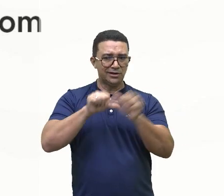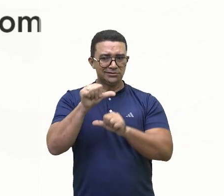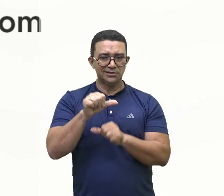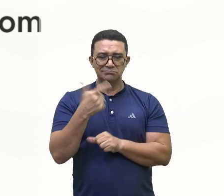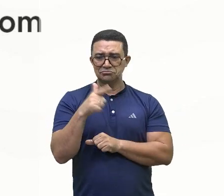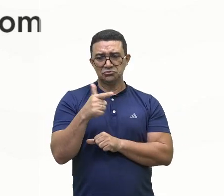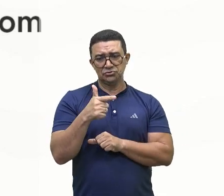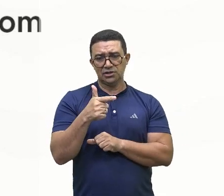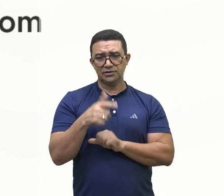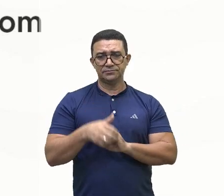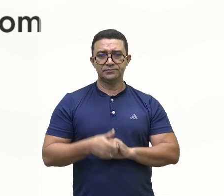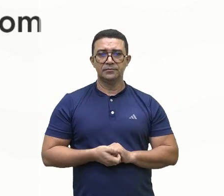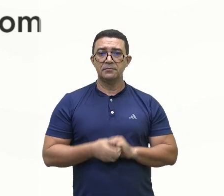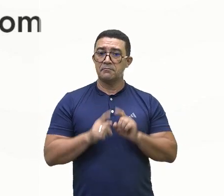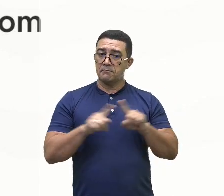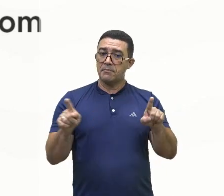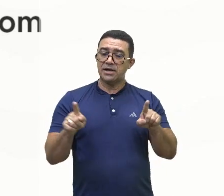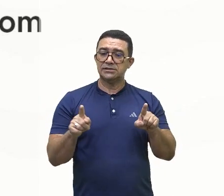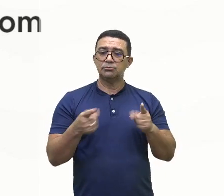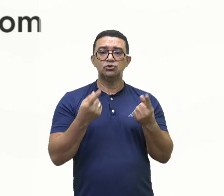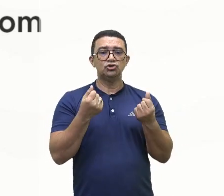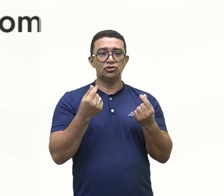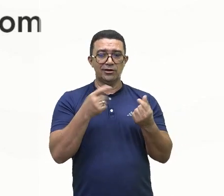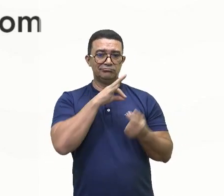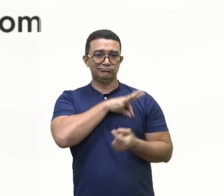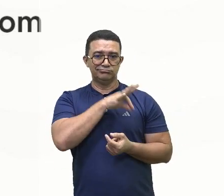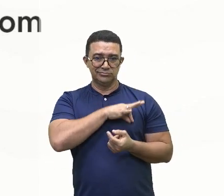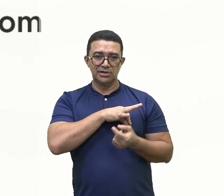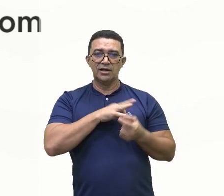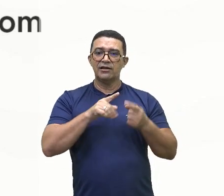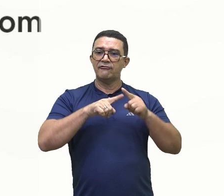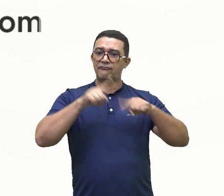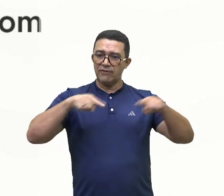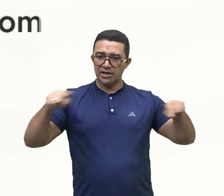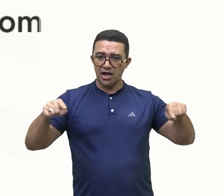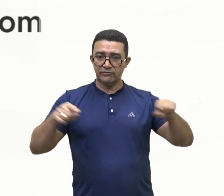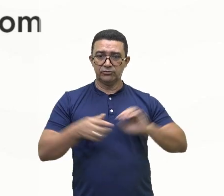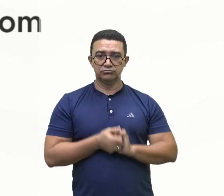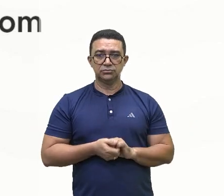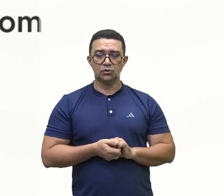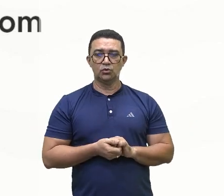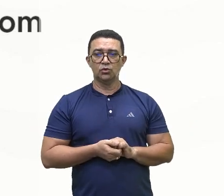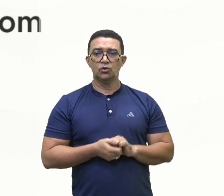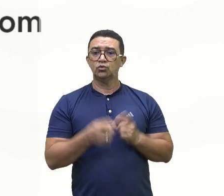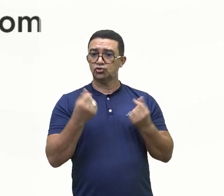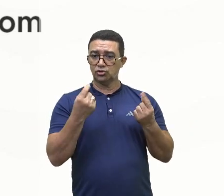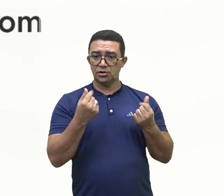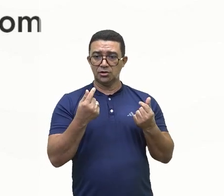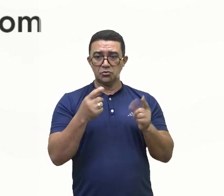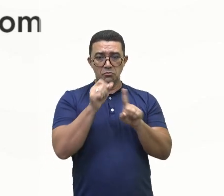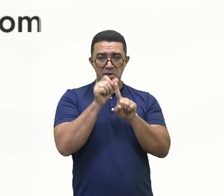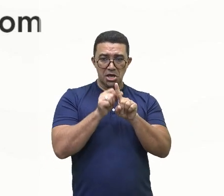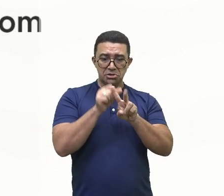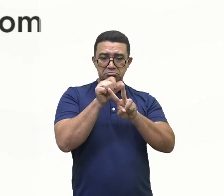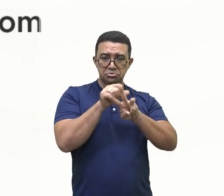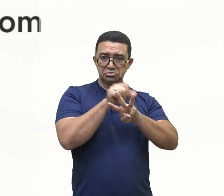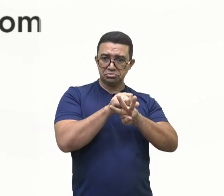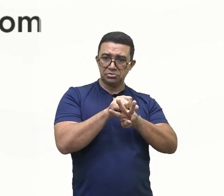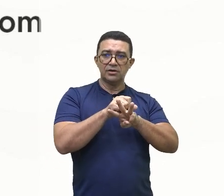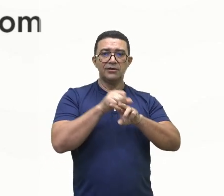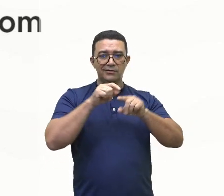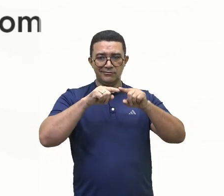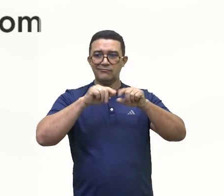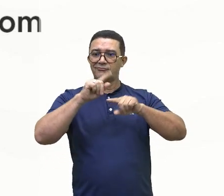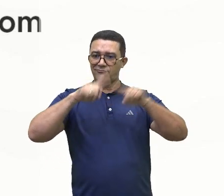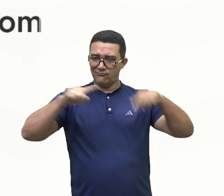Já as receitas variáveis, como o próprio nome diz, os valores variam de um mês para o outro, como o